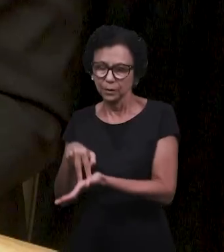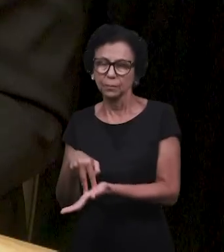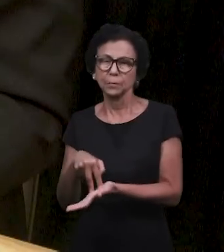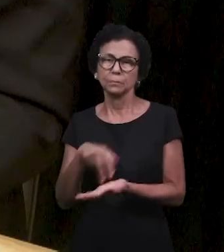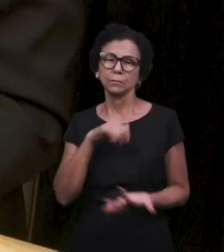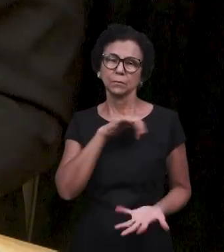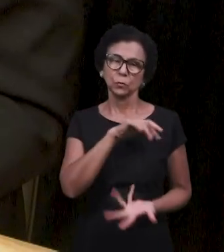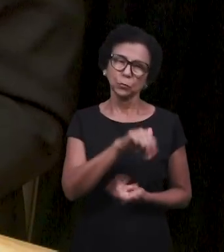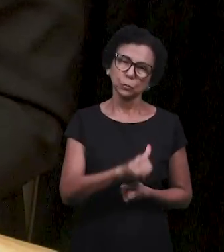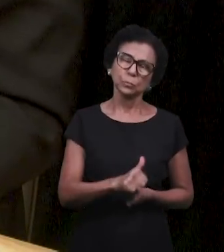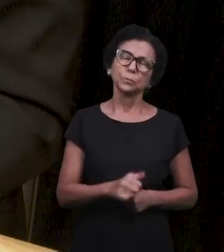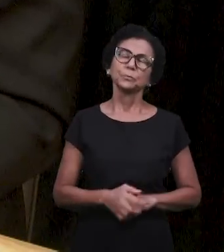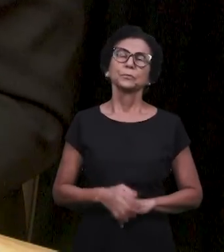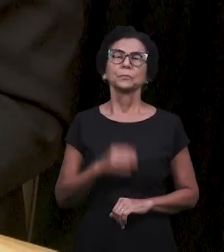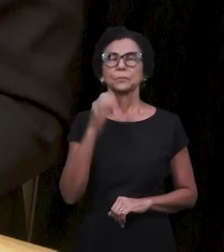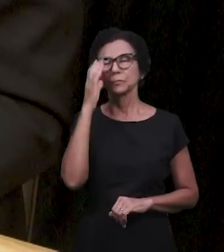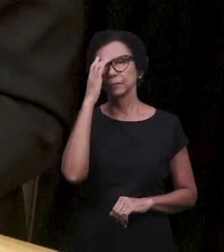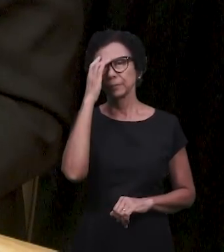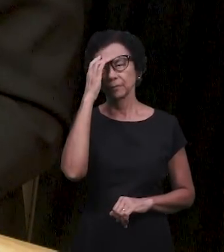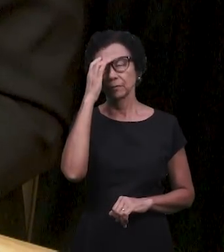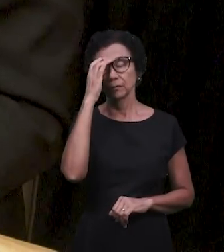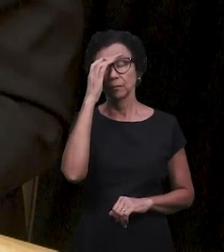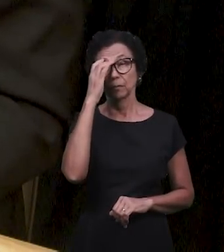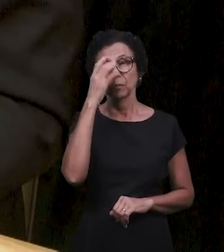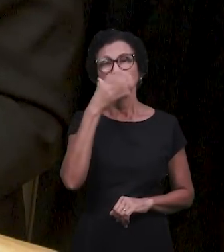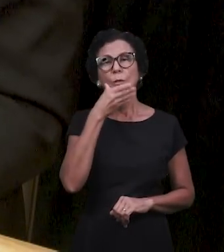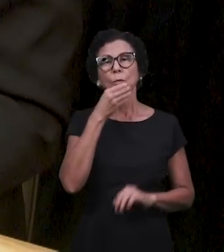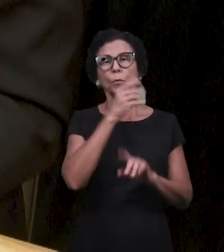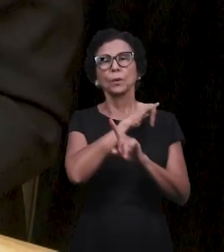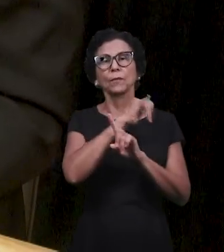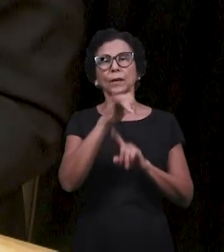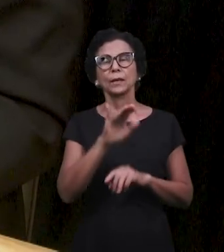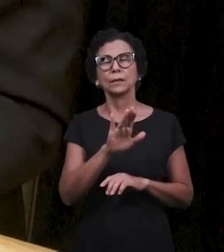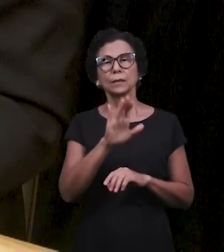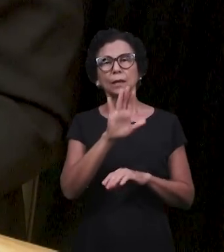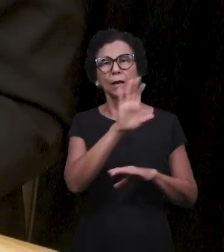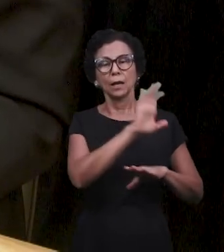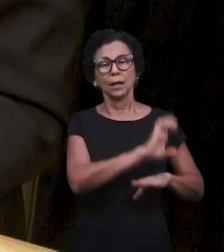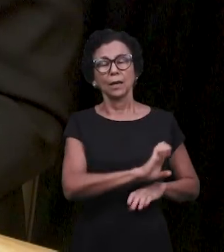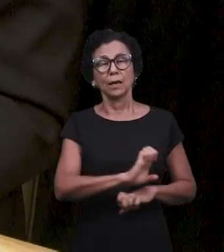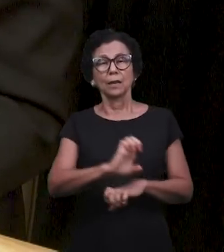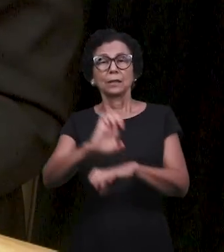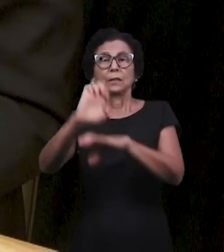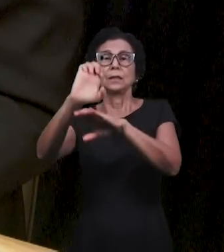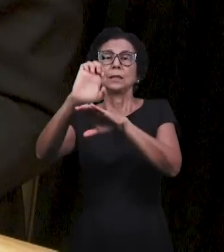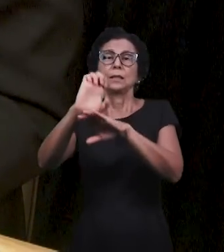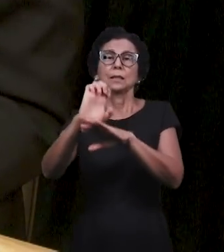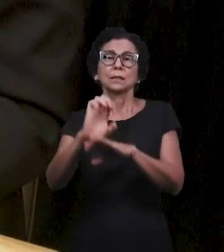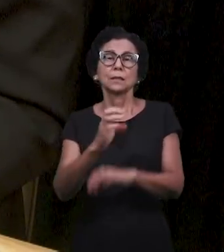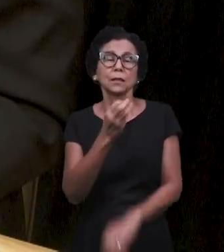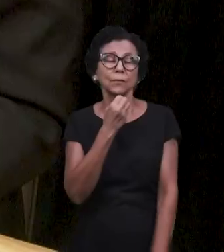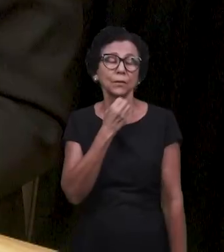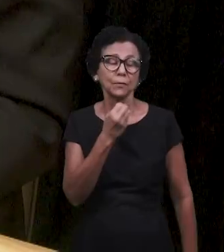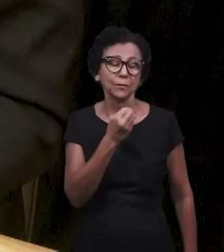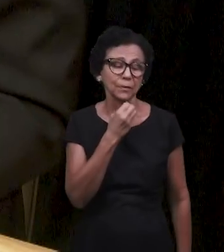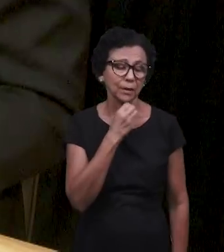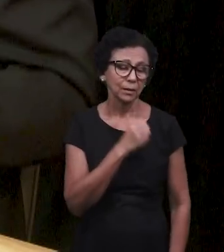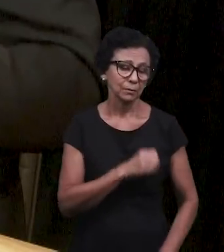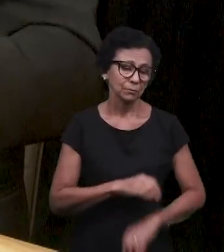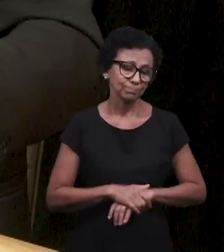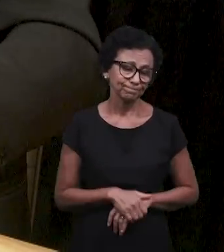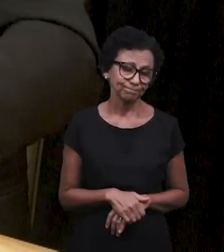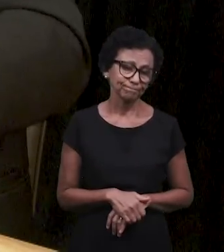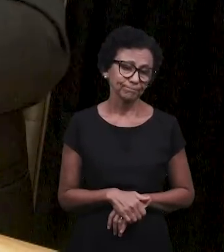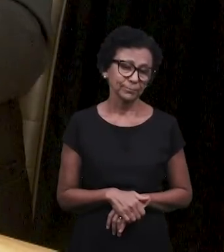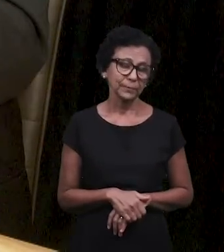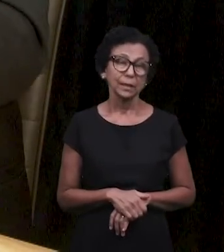Elias, quando enfraqueceu lá, foi uma botija de água e um pão cozido na brasa.